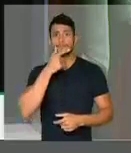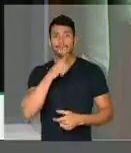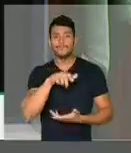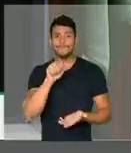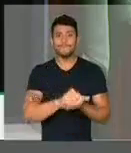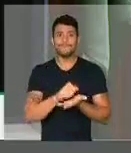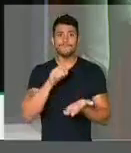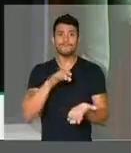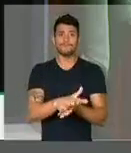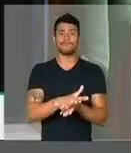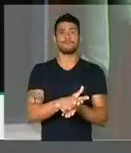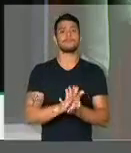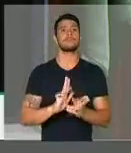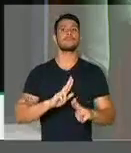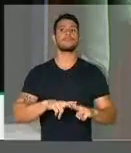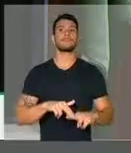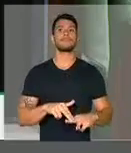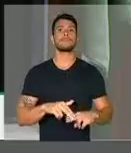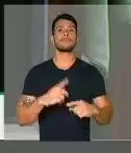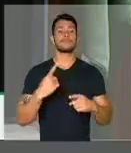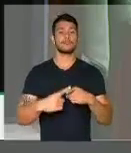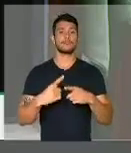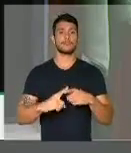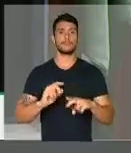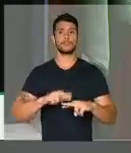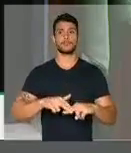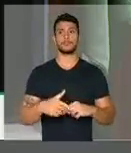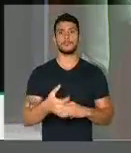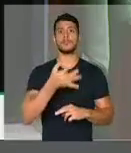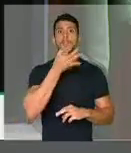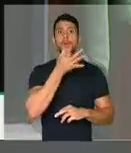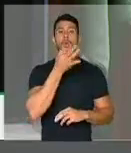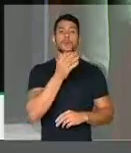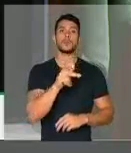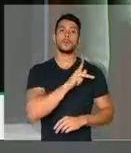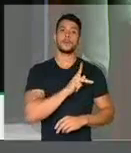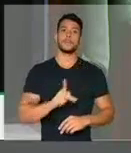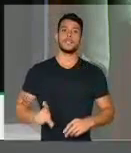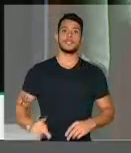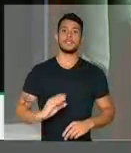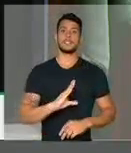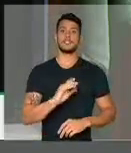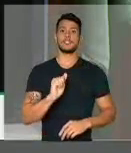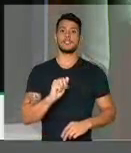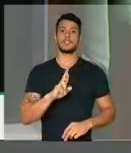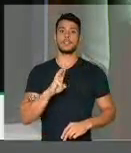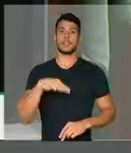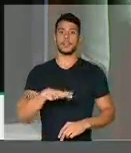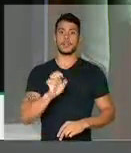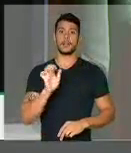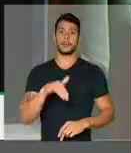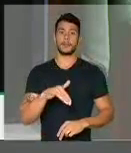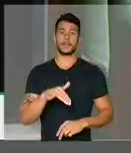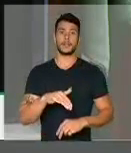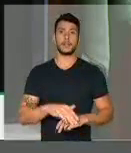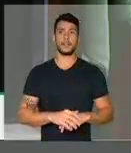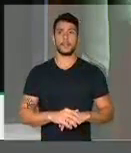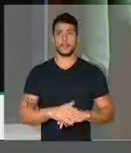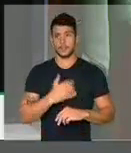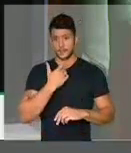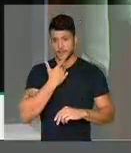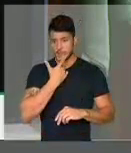a decisão por força da posição da presidente Carmen Lúcia e do ministro